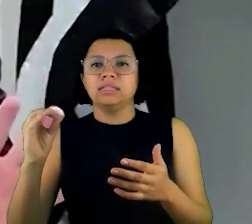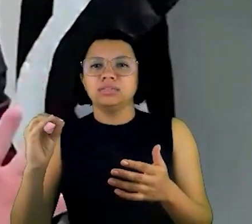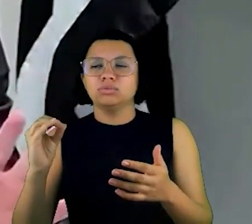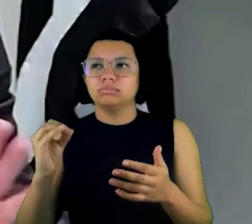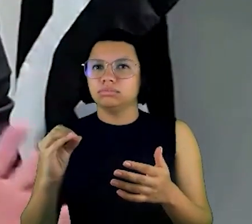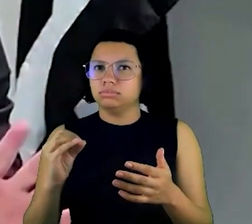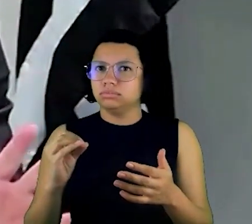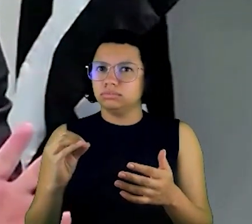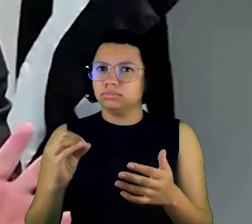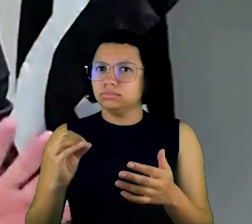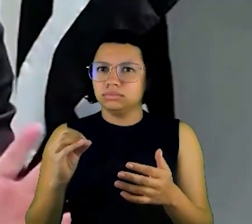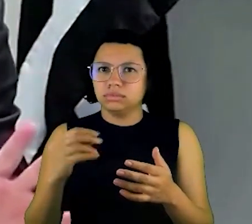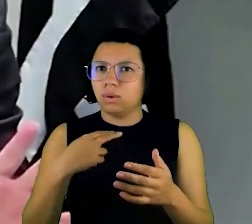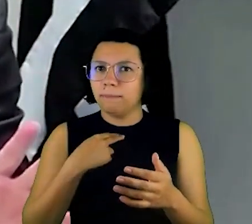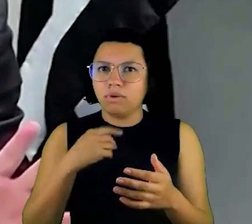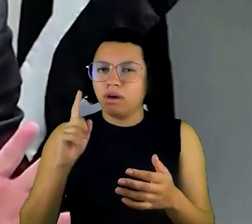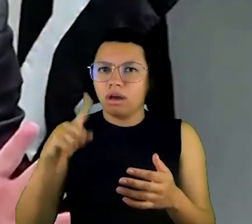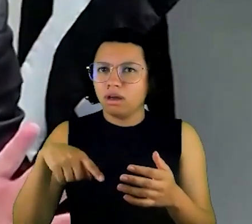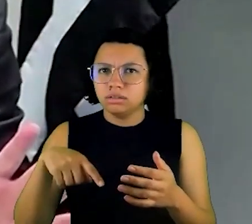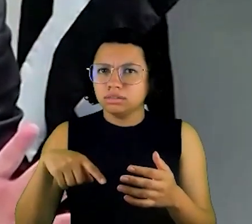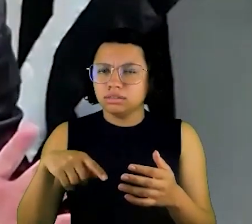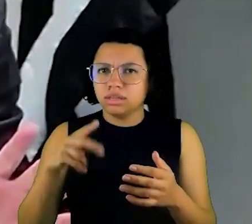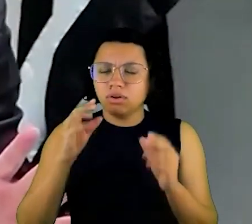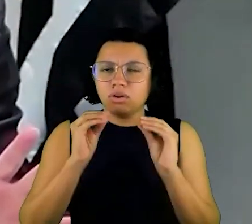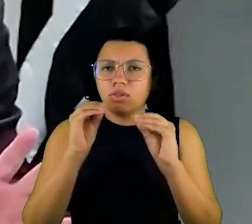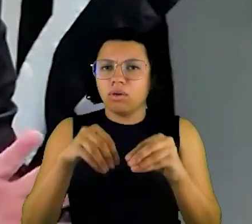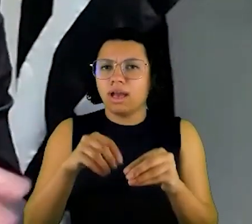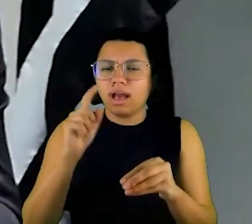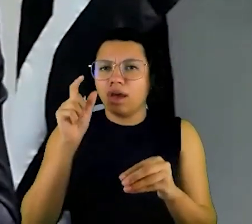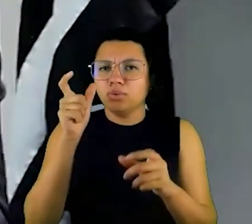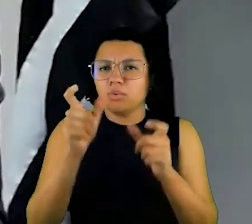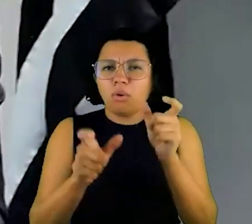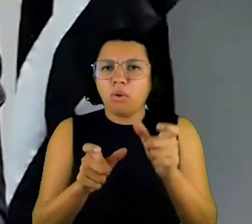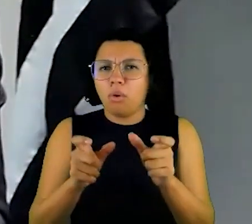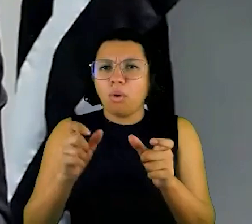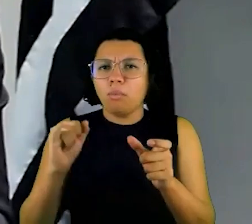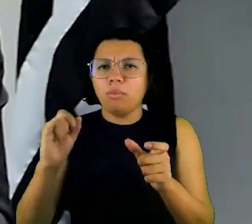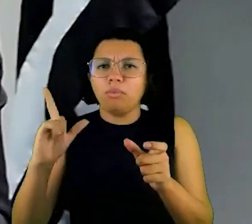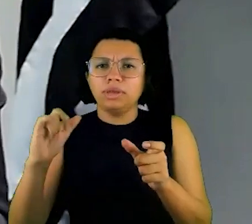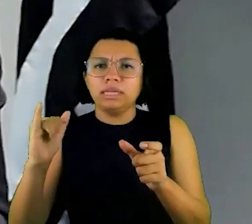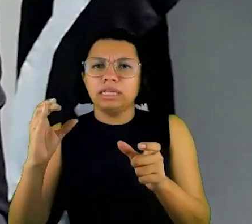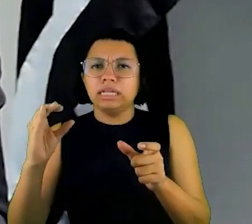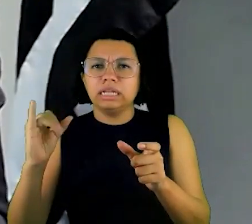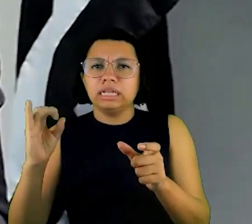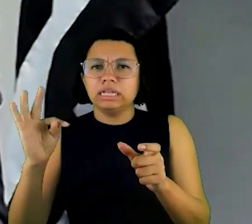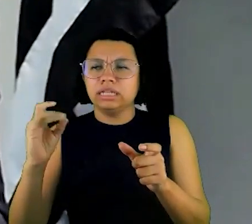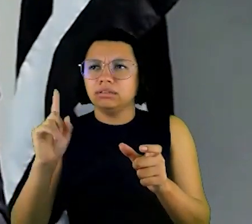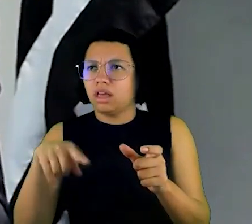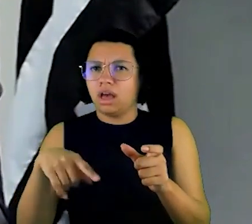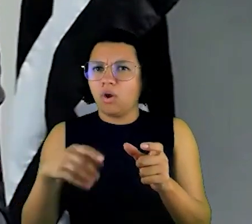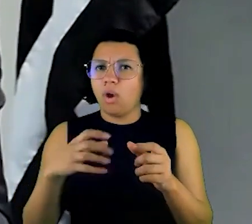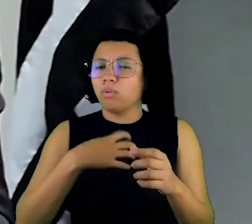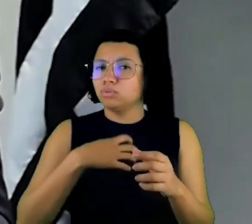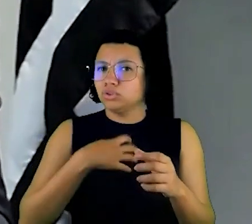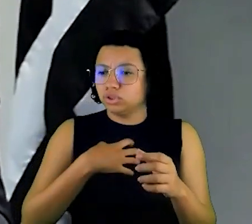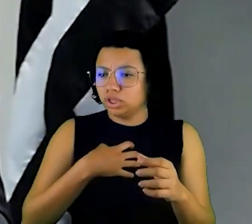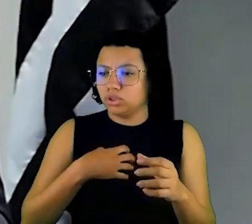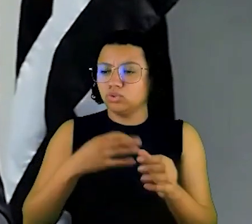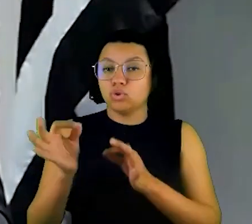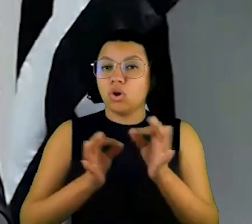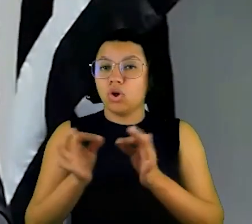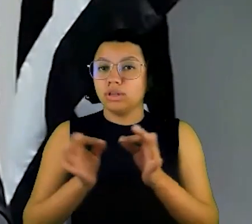hipótese alguma, pode ser classificado como algo ilícito. O grupo econômico é uma forma de organização societária reconhecida